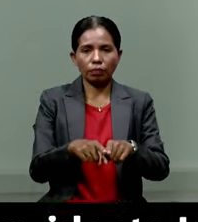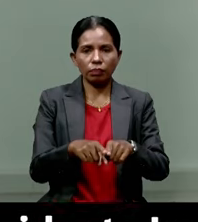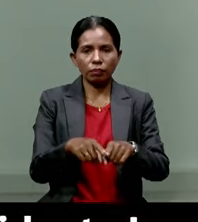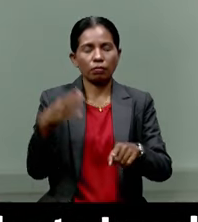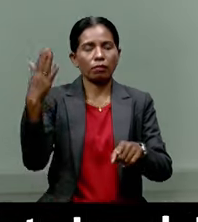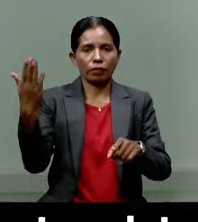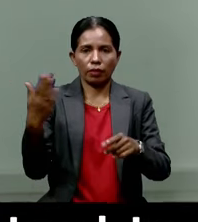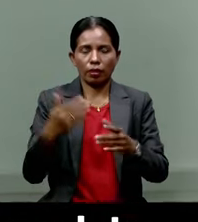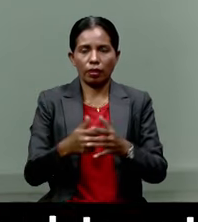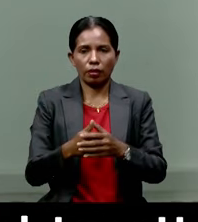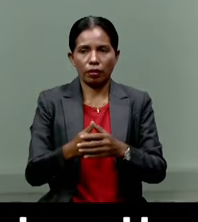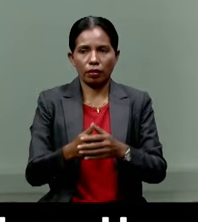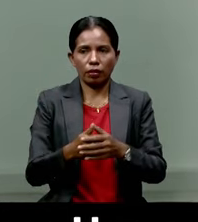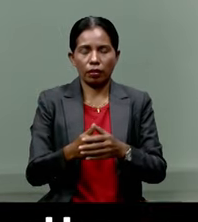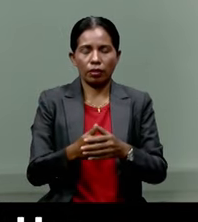ihaduni data malu